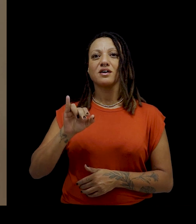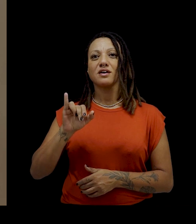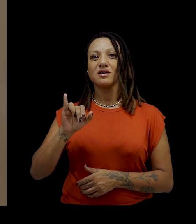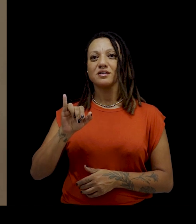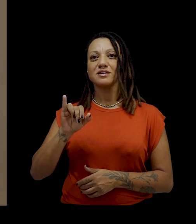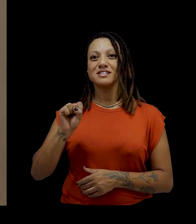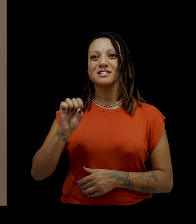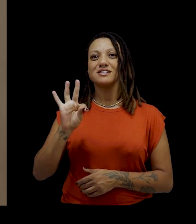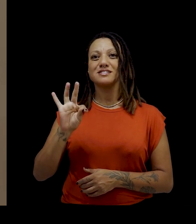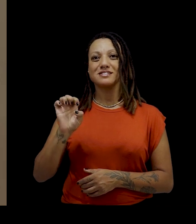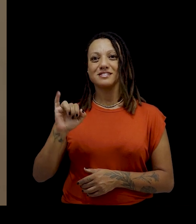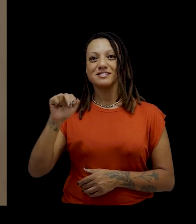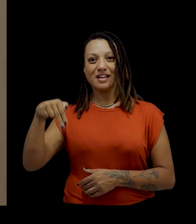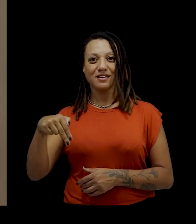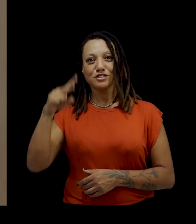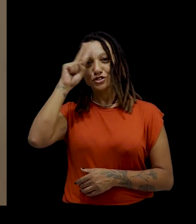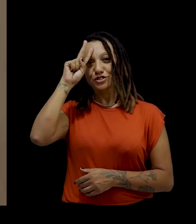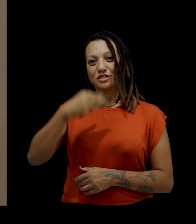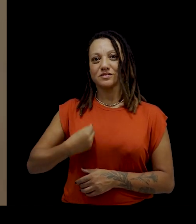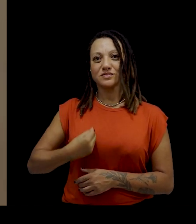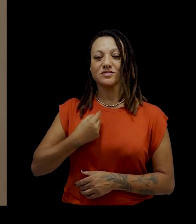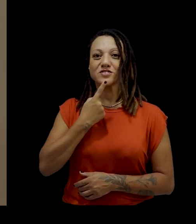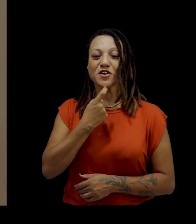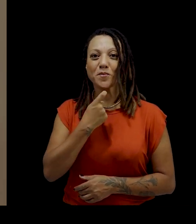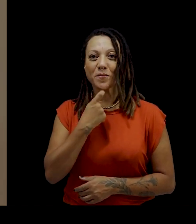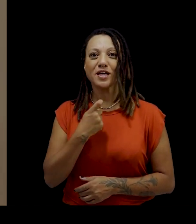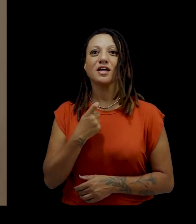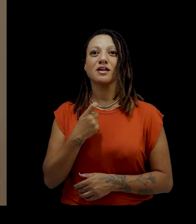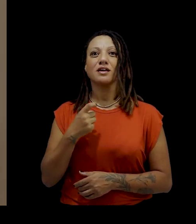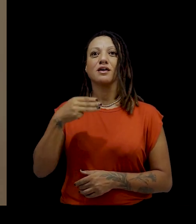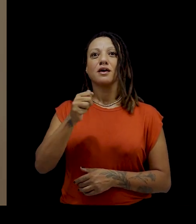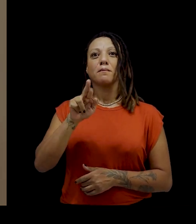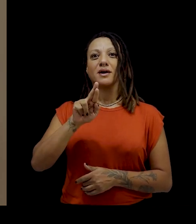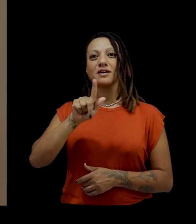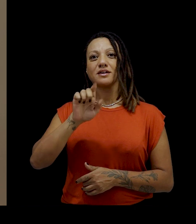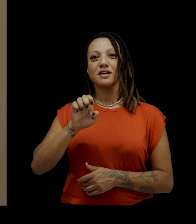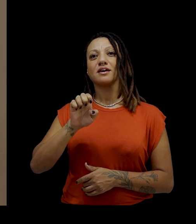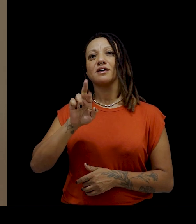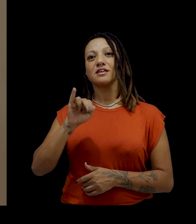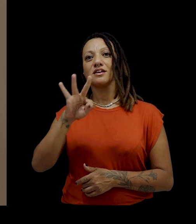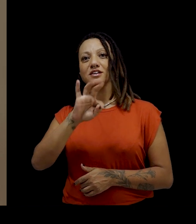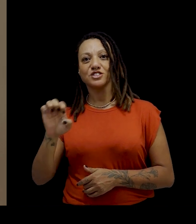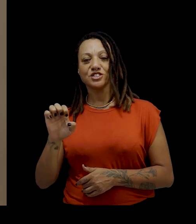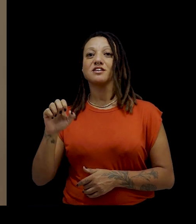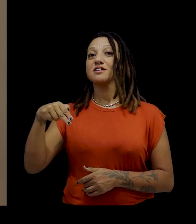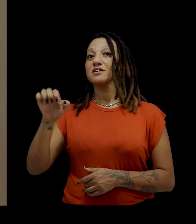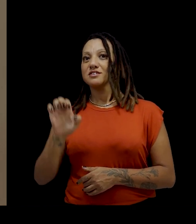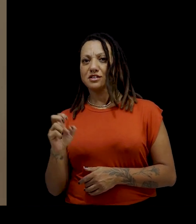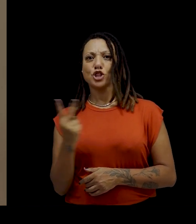a Autobiografia do Vermelho, da Marguerite Duras e da Anne Carson, que são dois livros, eu acho